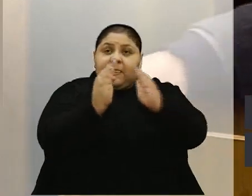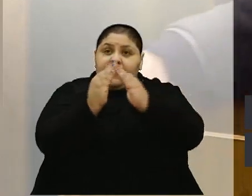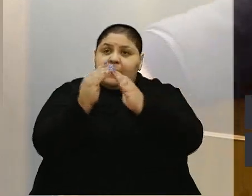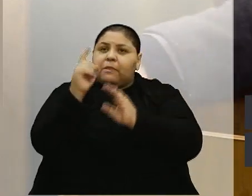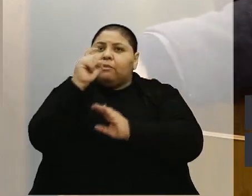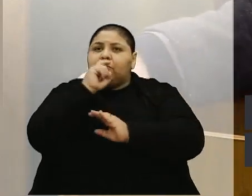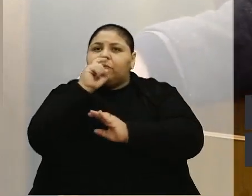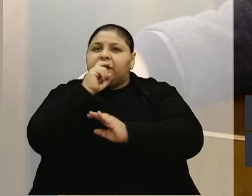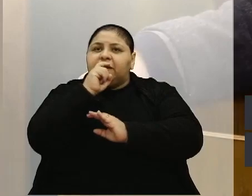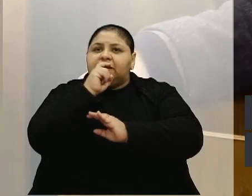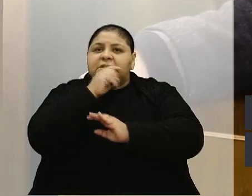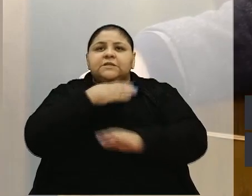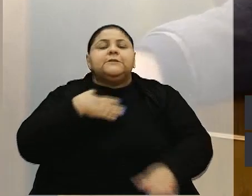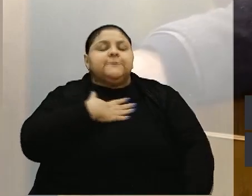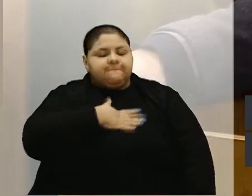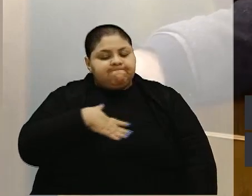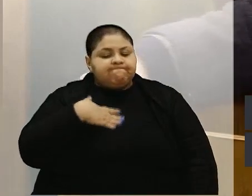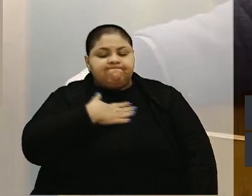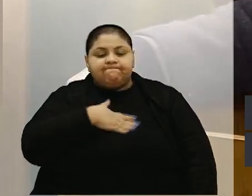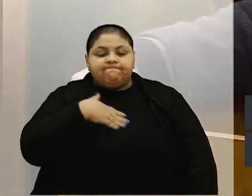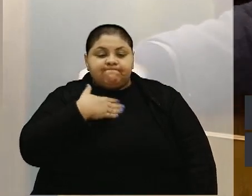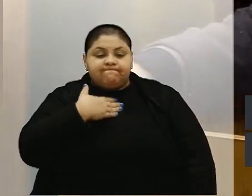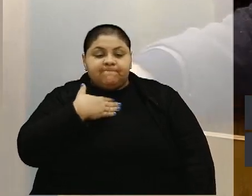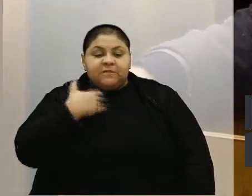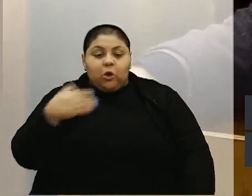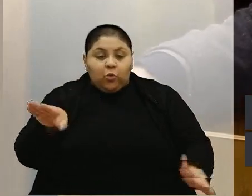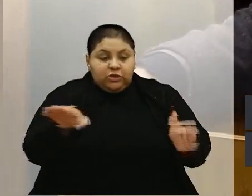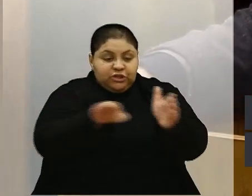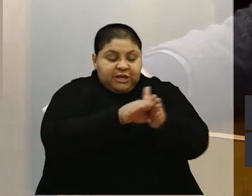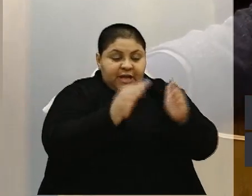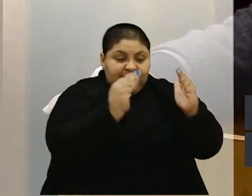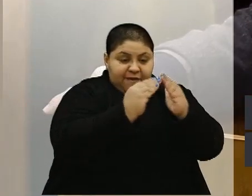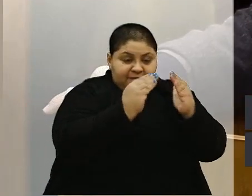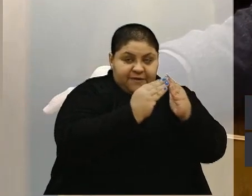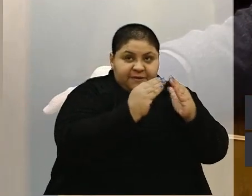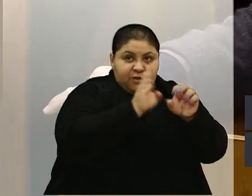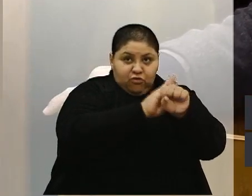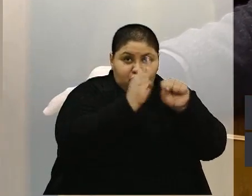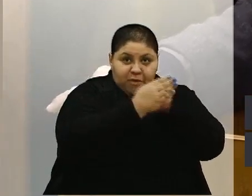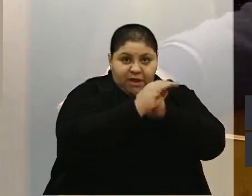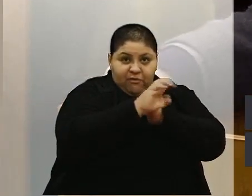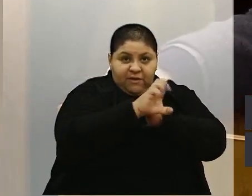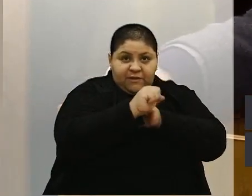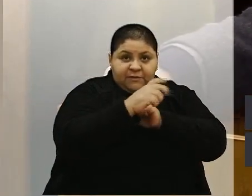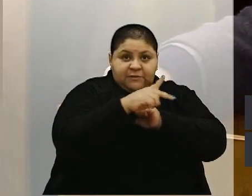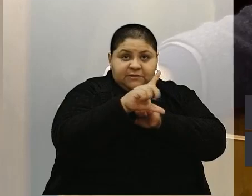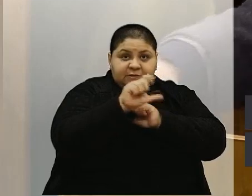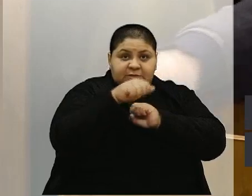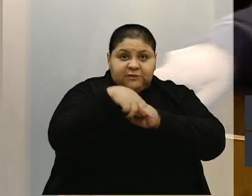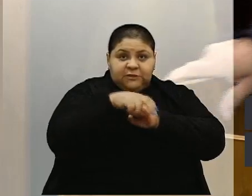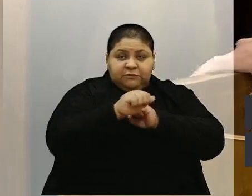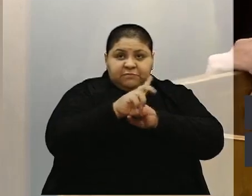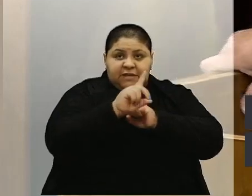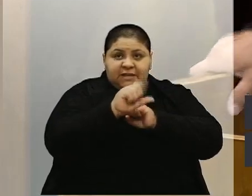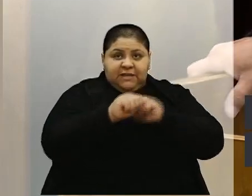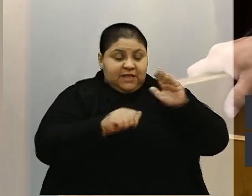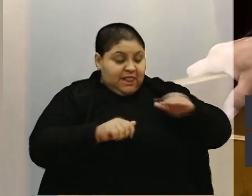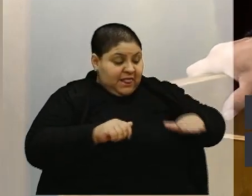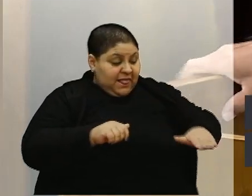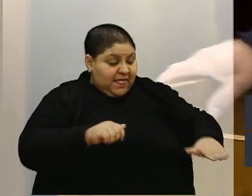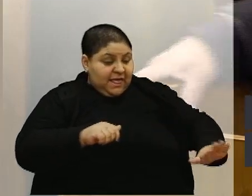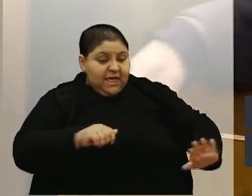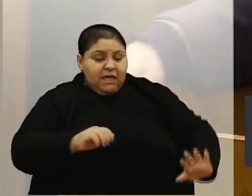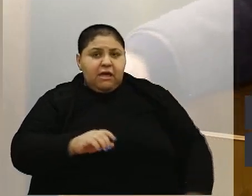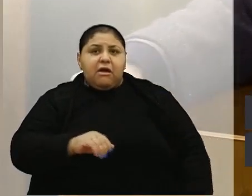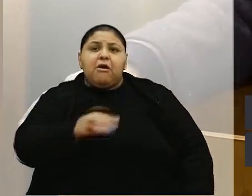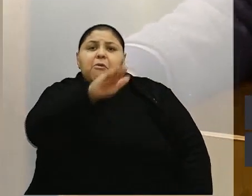tenho uma saudade, viu? E quando eu chegava na casa lá no bairro, lá do Esplanada, você pequenino ia gritando: pai, o Jesus